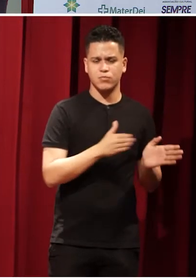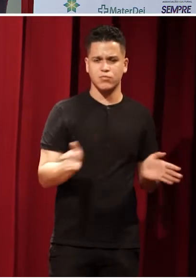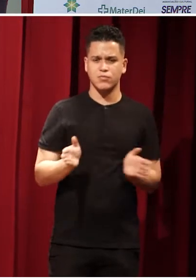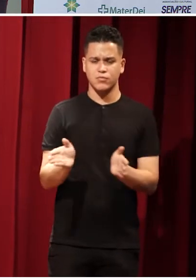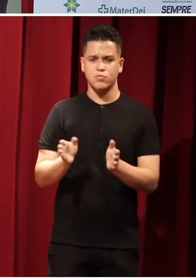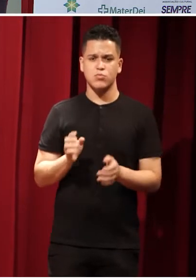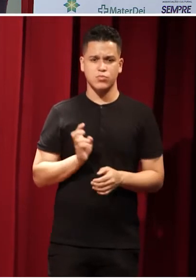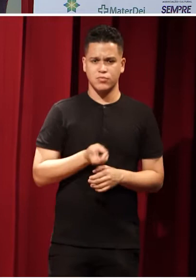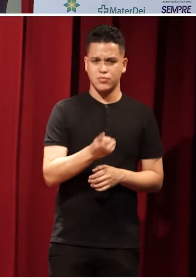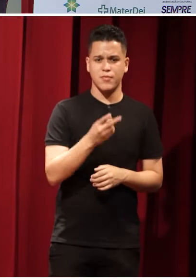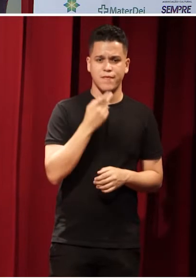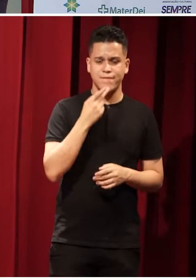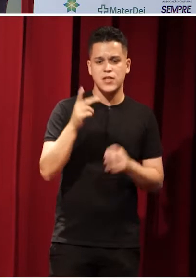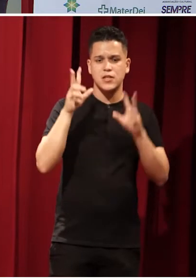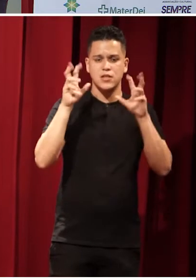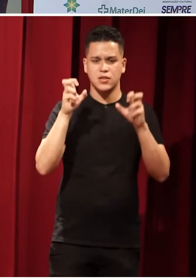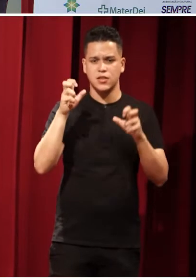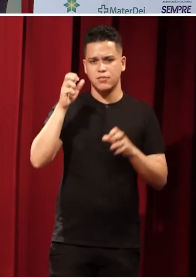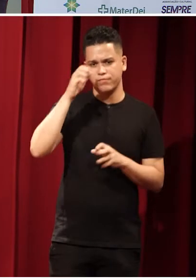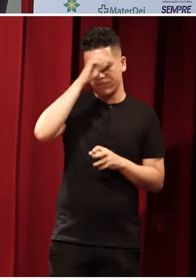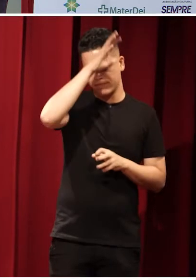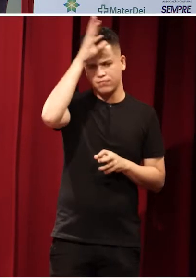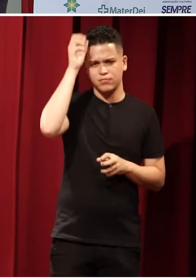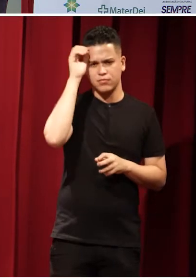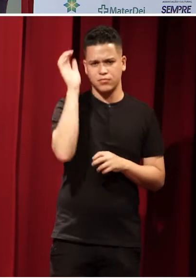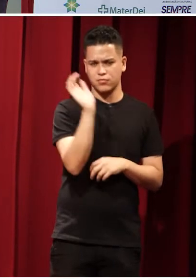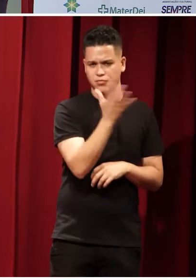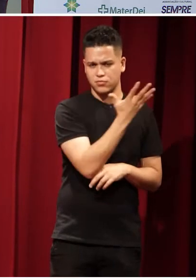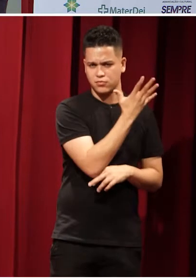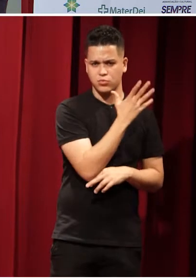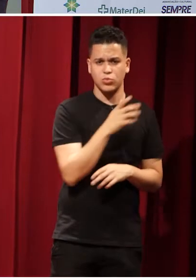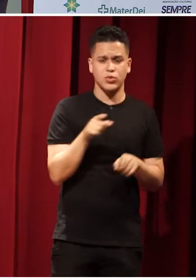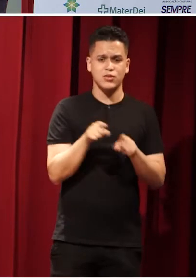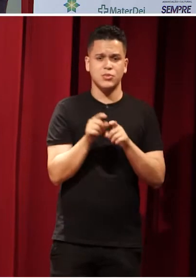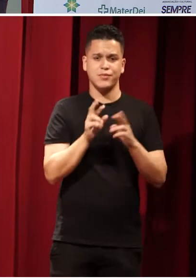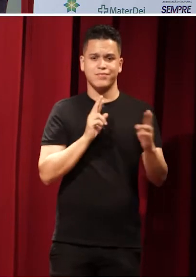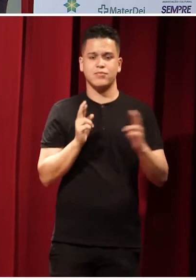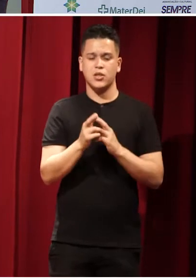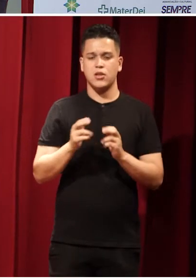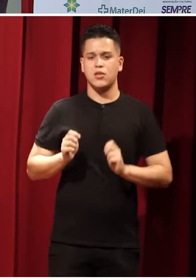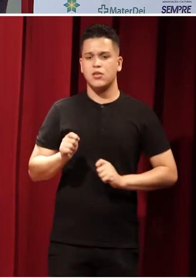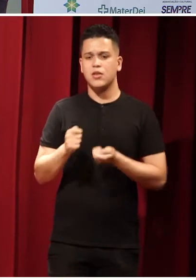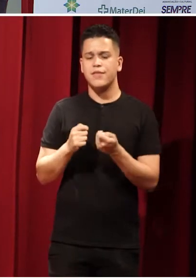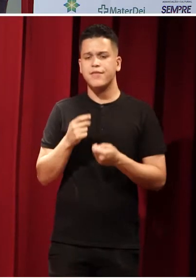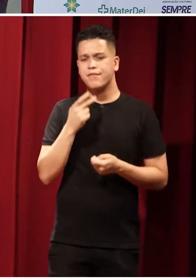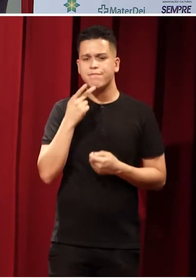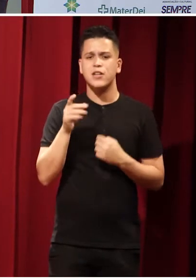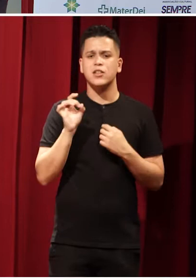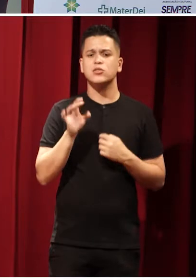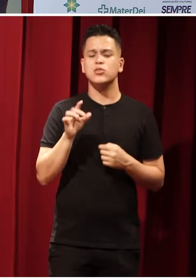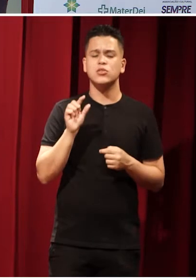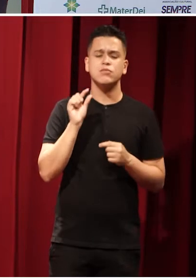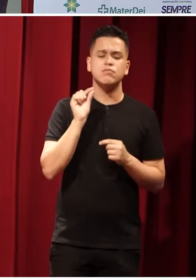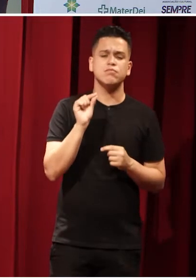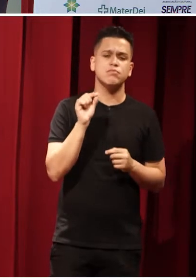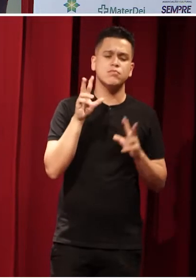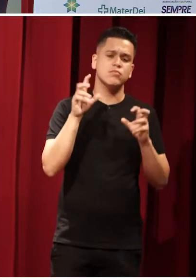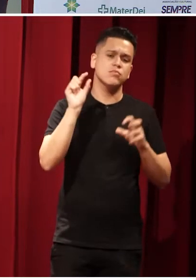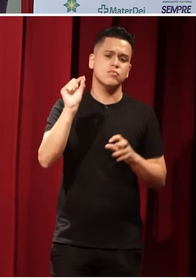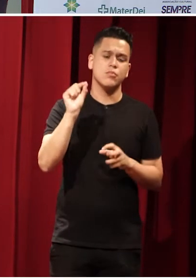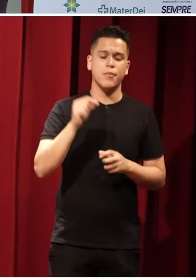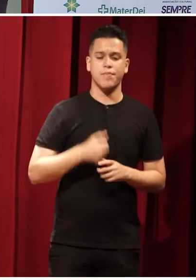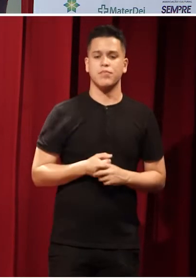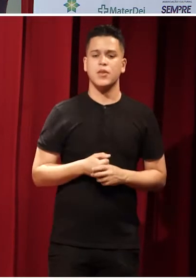de pensamento, e não só brasileiras, que falam nesse assunto, elas falam não só